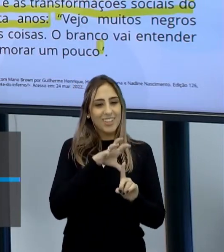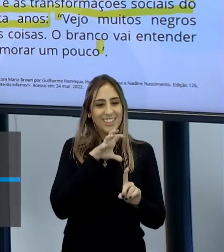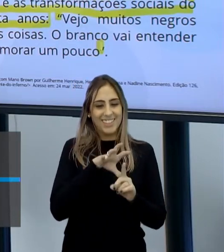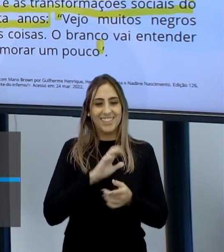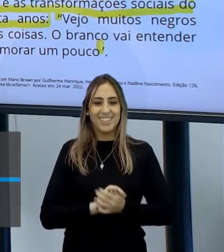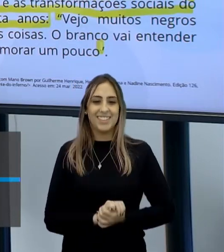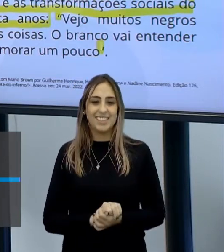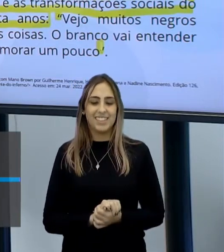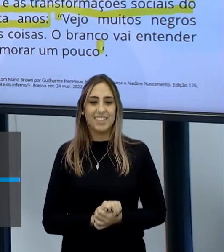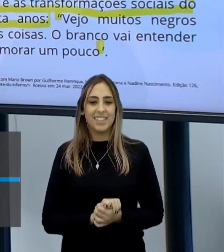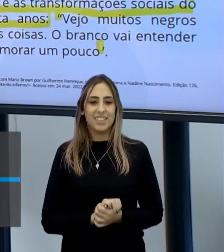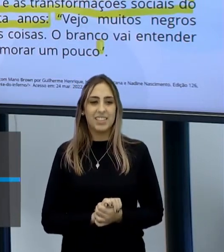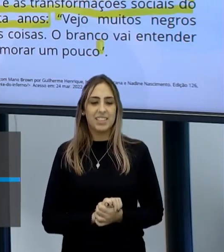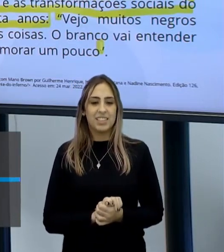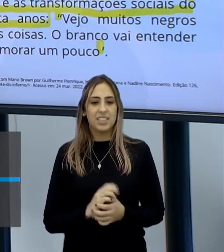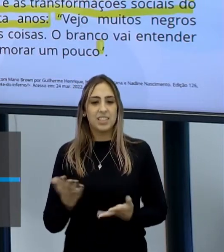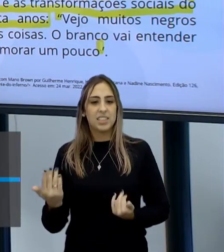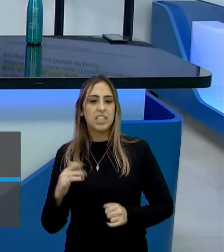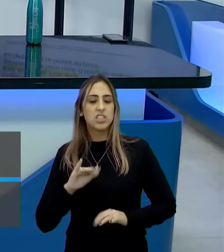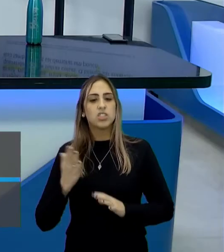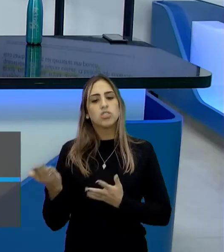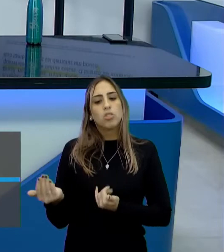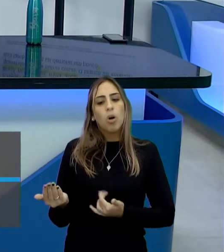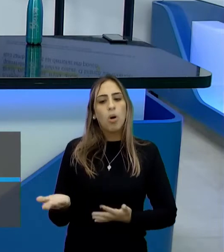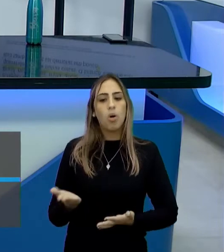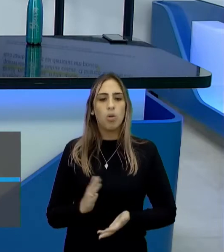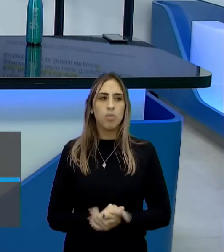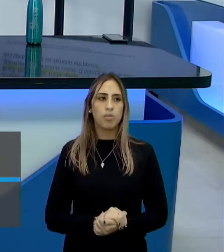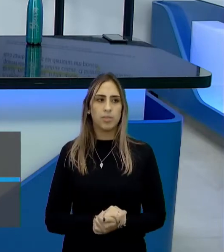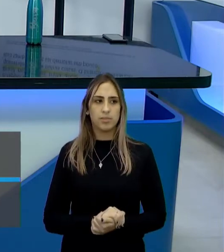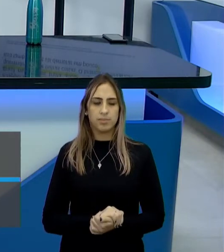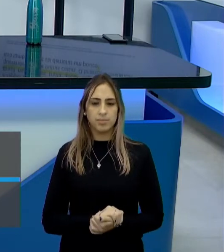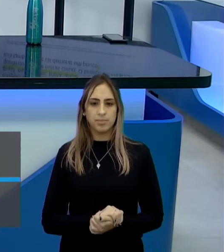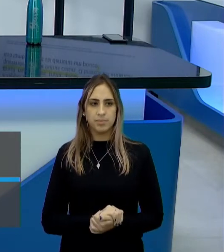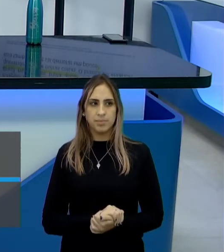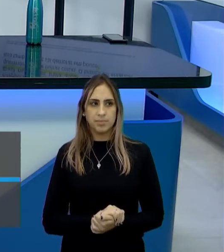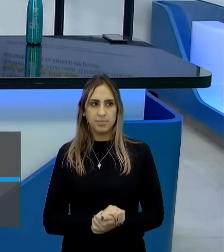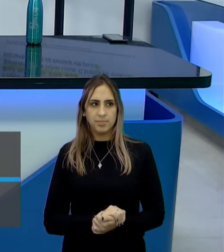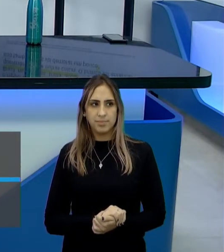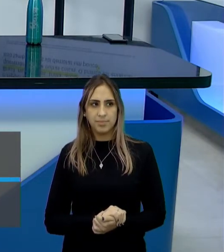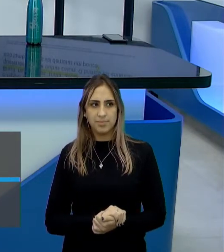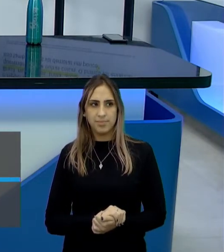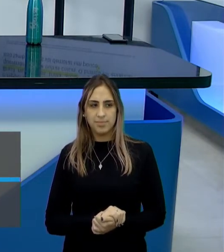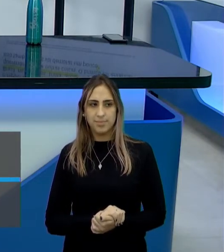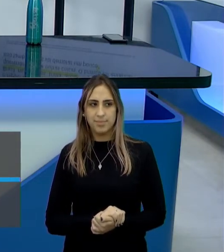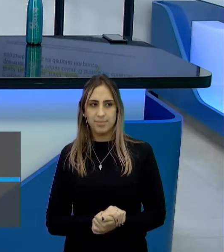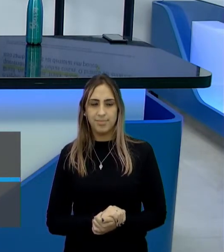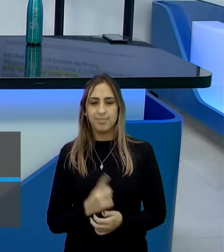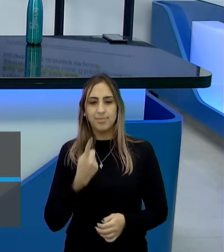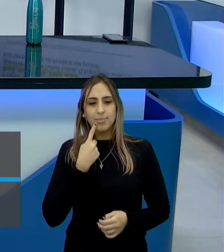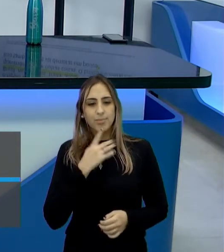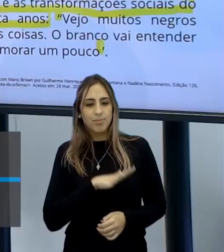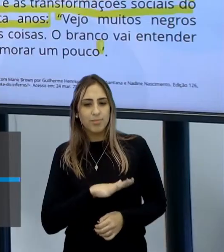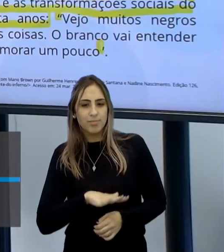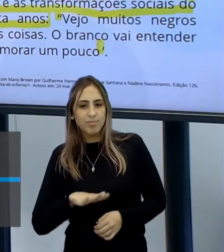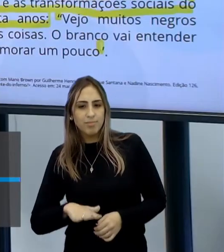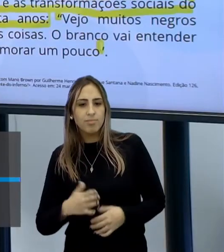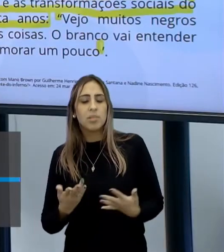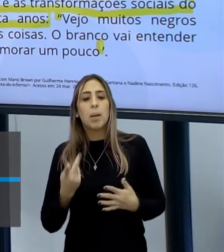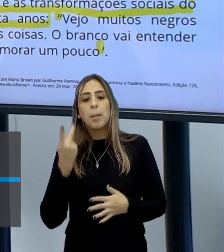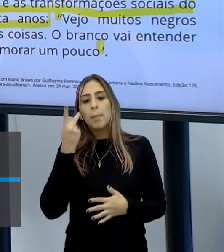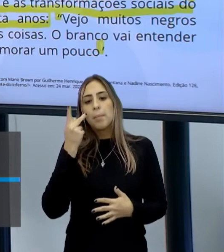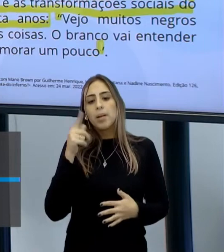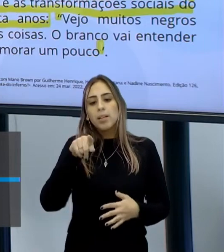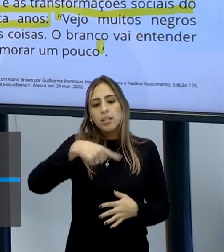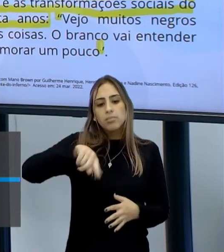crianças, adolescentes, tem jovens, uma palavra né? forte também. Isso, ele usa. e também ouvem o funk, e pode ser que para